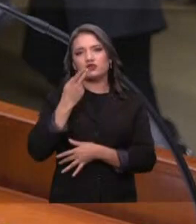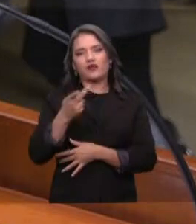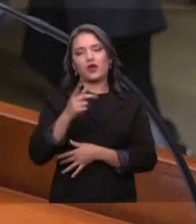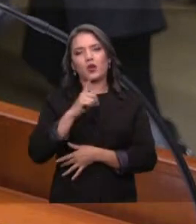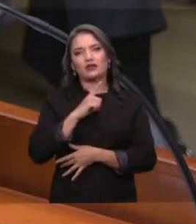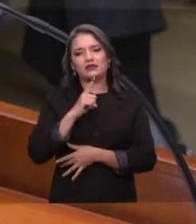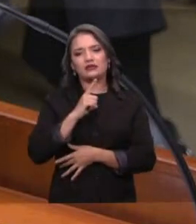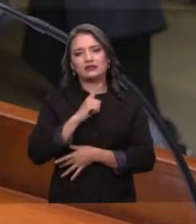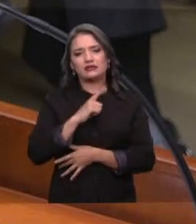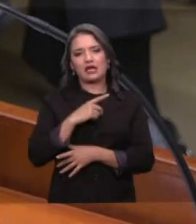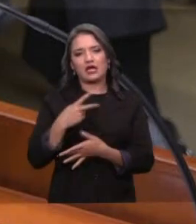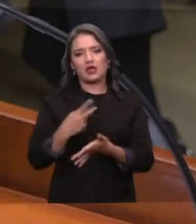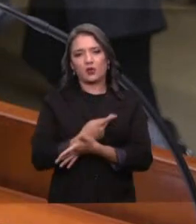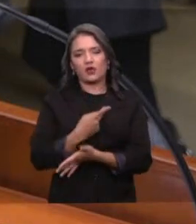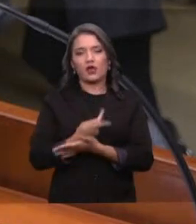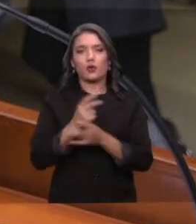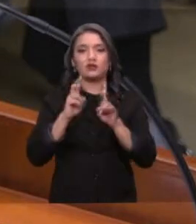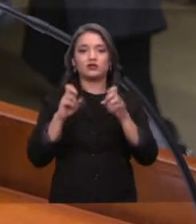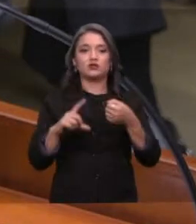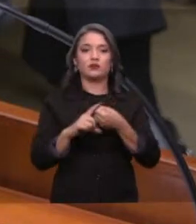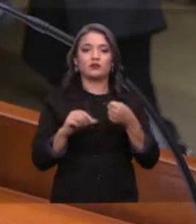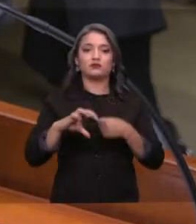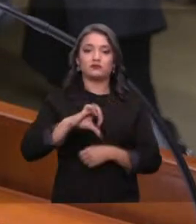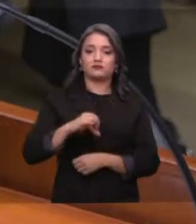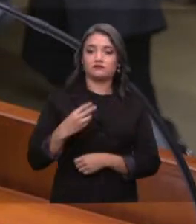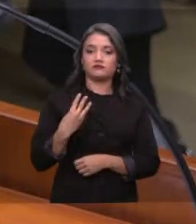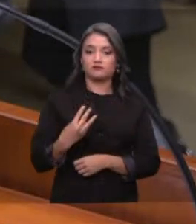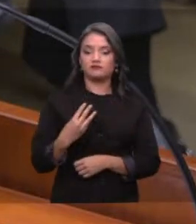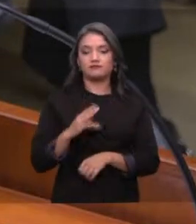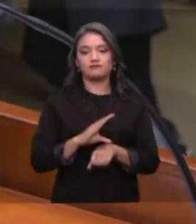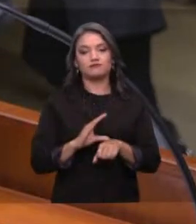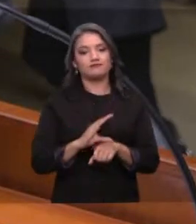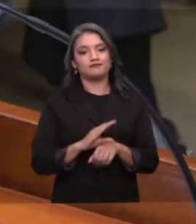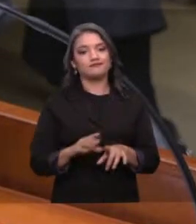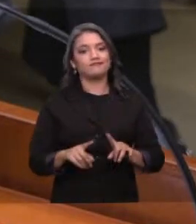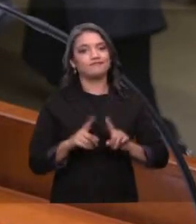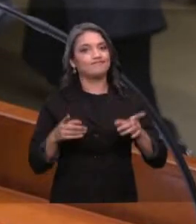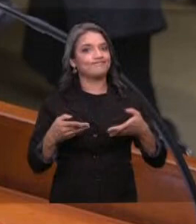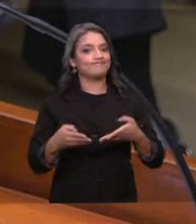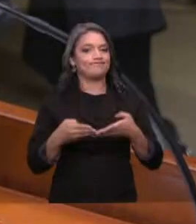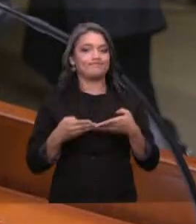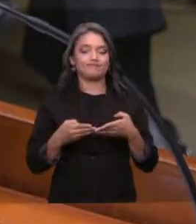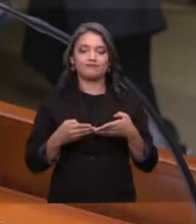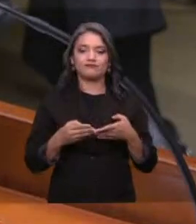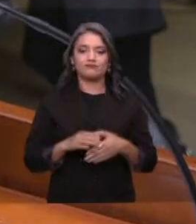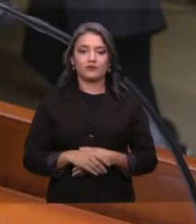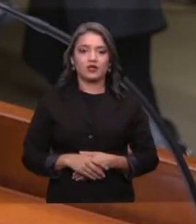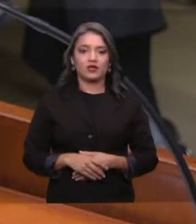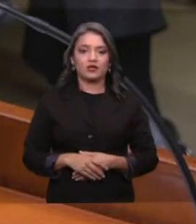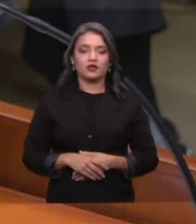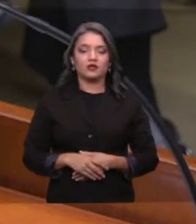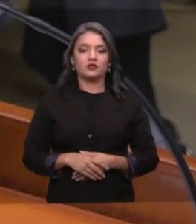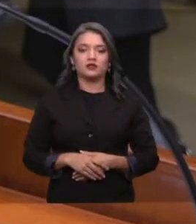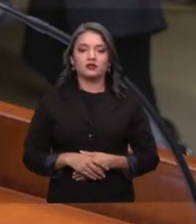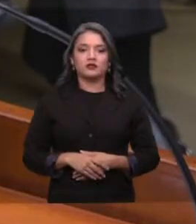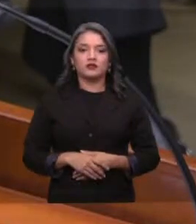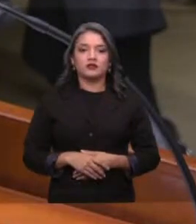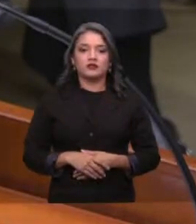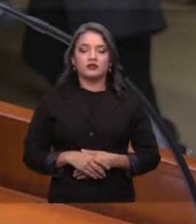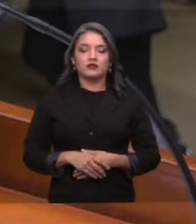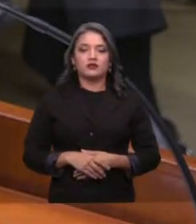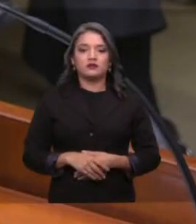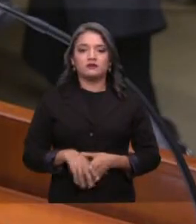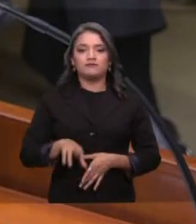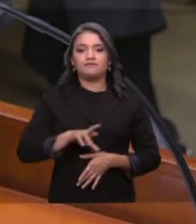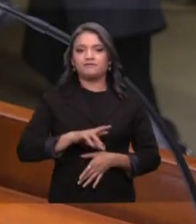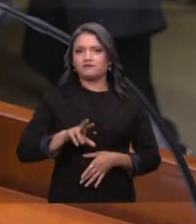ao artigo 93 da Constituição. Ocorre, excelências, com todas as vênias, que, em momento algum, cuida-se aqui